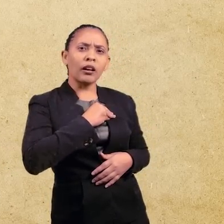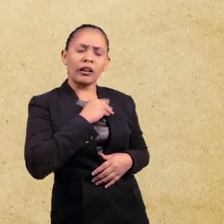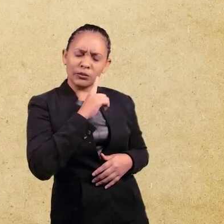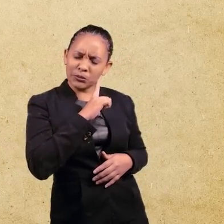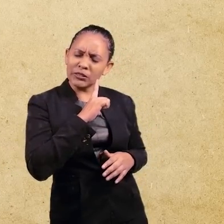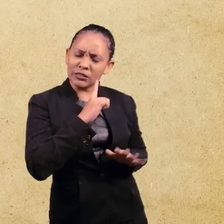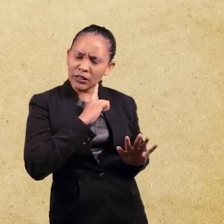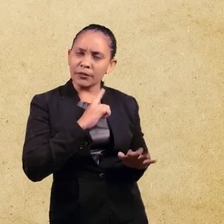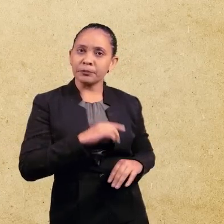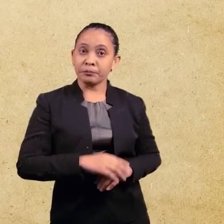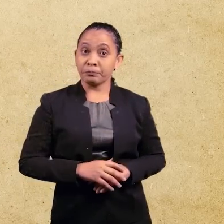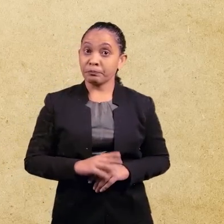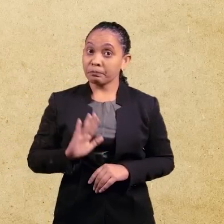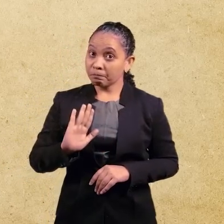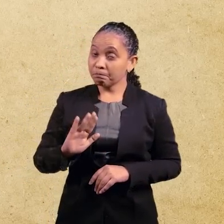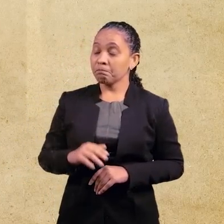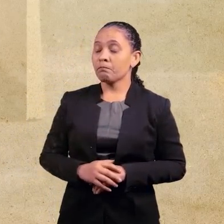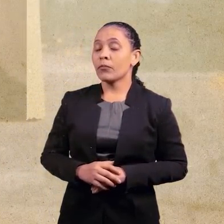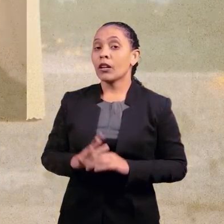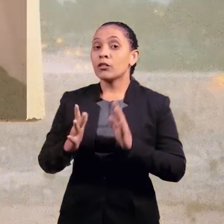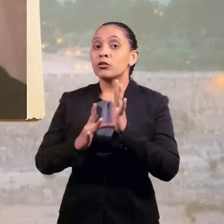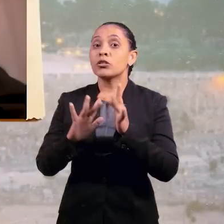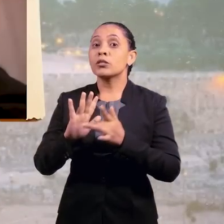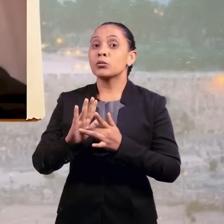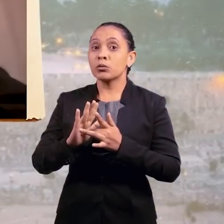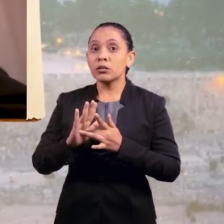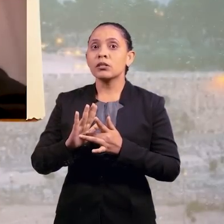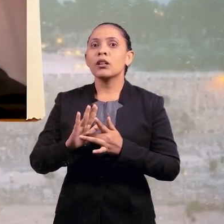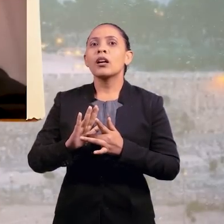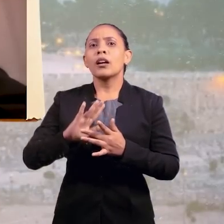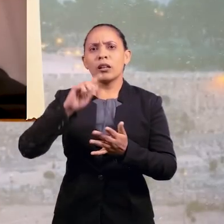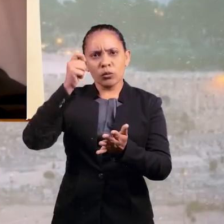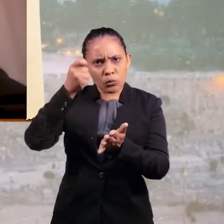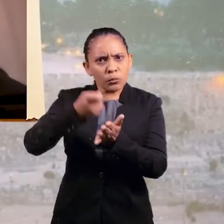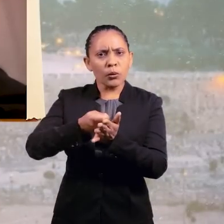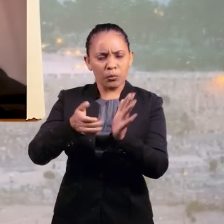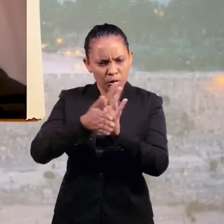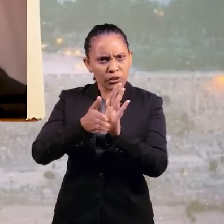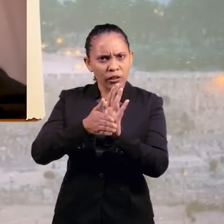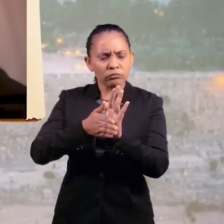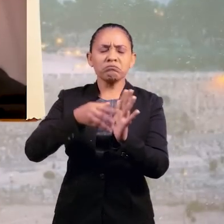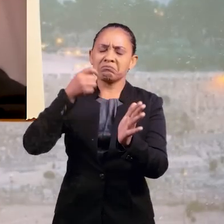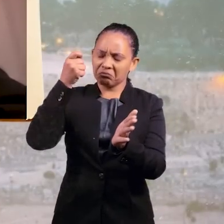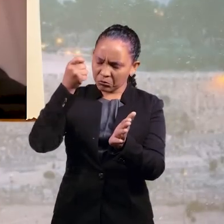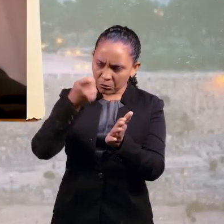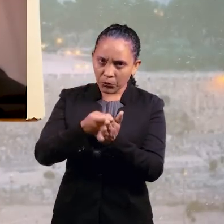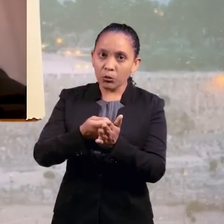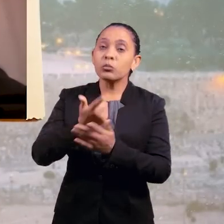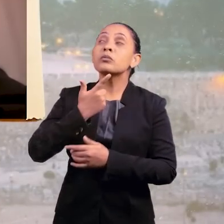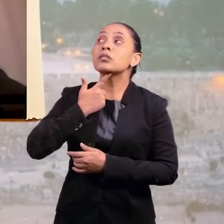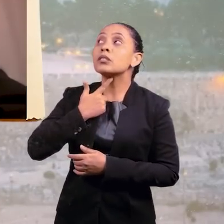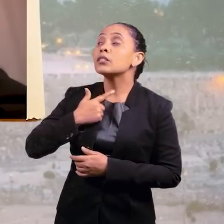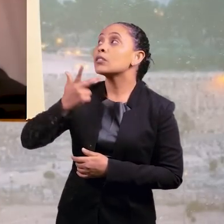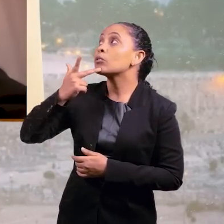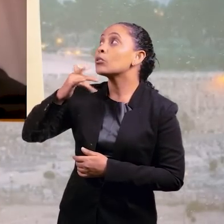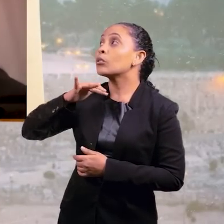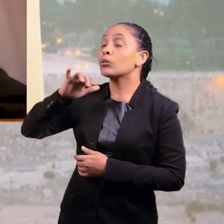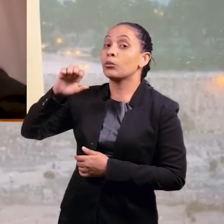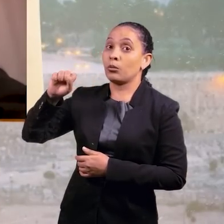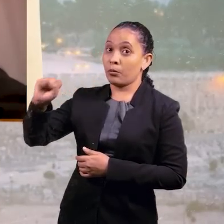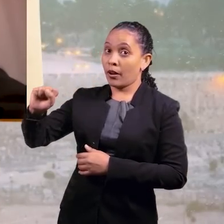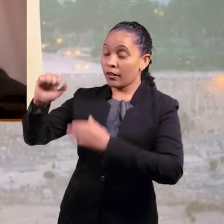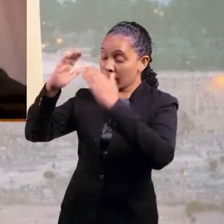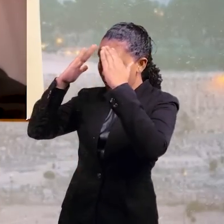Senhor. Meus irmãos, o Senhor Jesus, ele cumpriu o plano. Ele cumpriu a vontade do Pai.